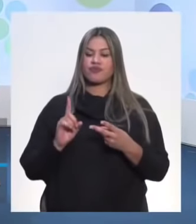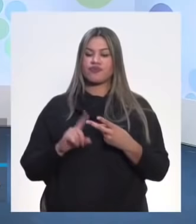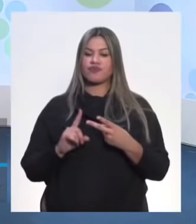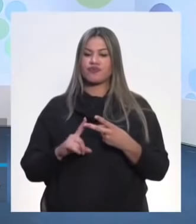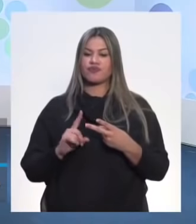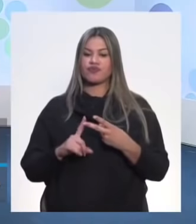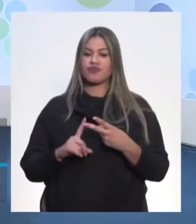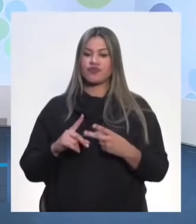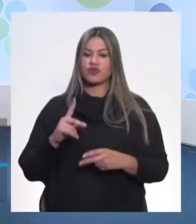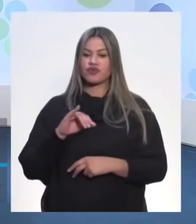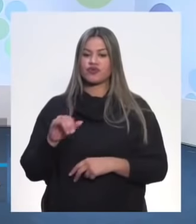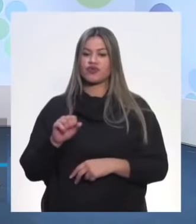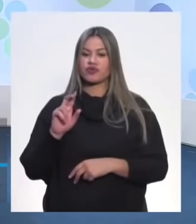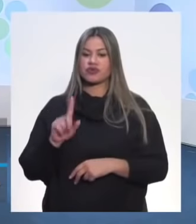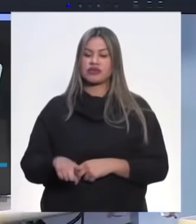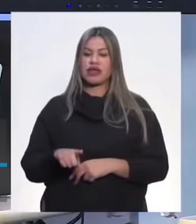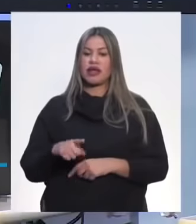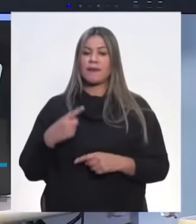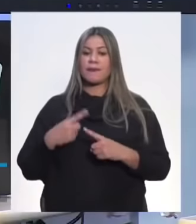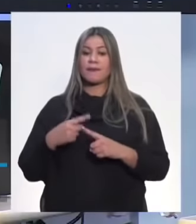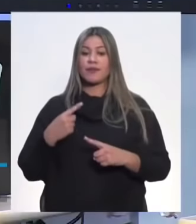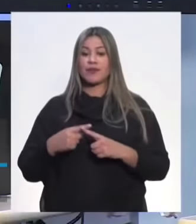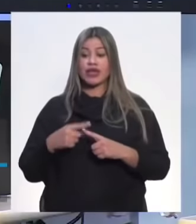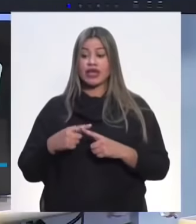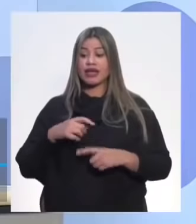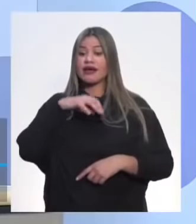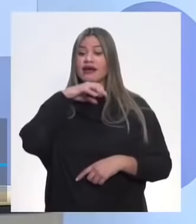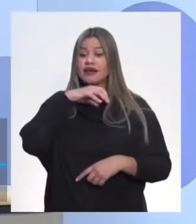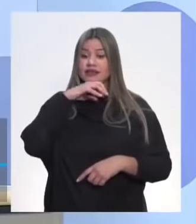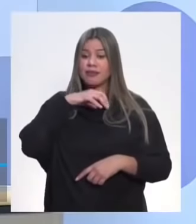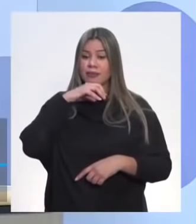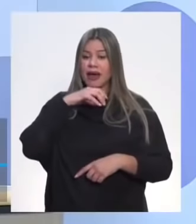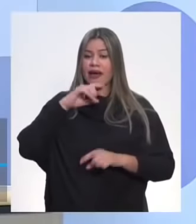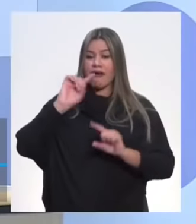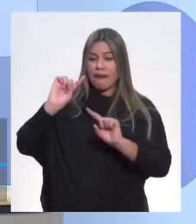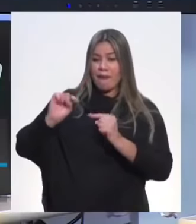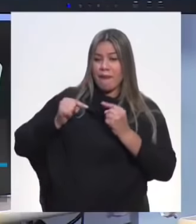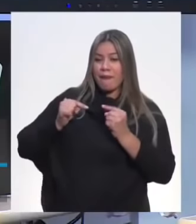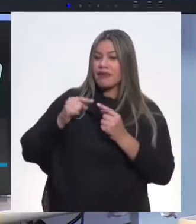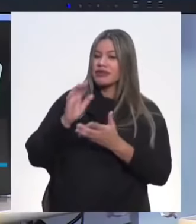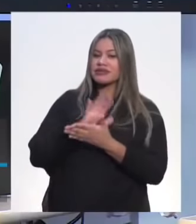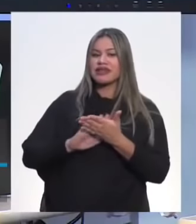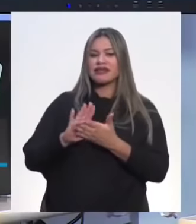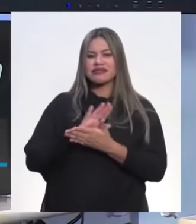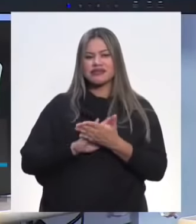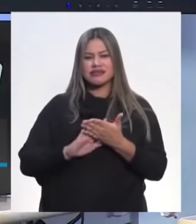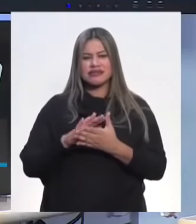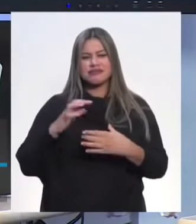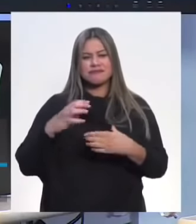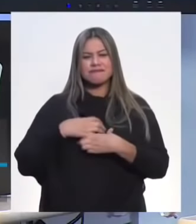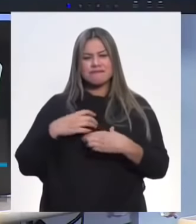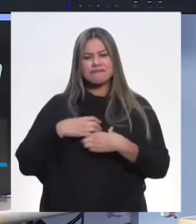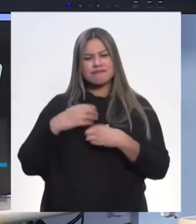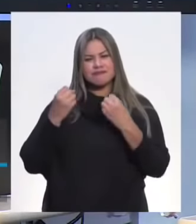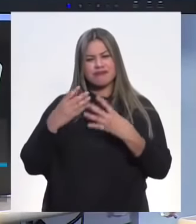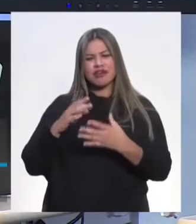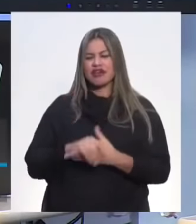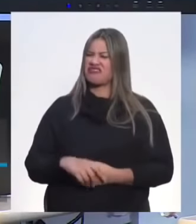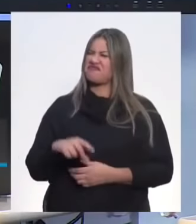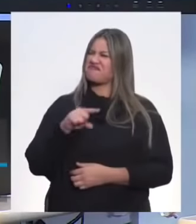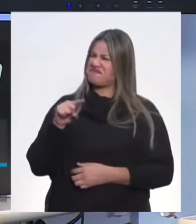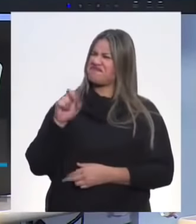Ângelo colocou, porque eles não estão mais se sentindo ameaçados pelos humanos. Eles estão muito bons nas